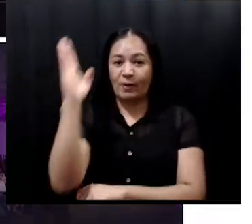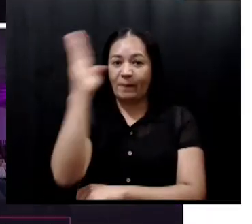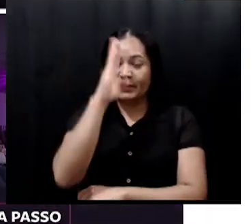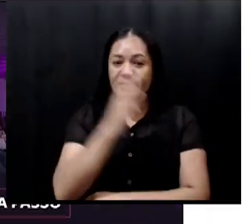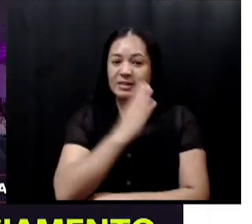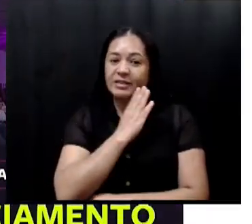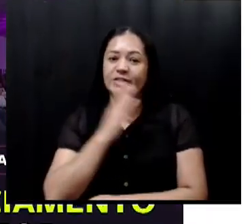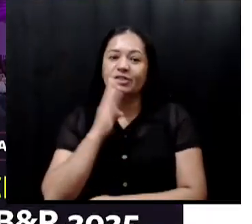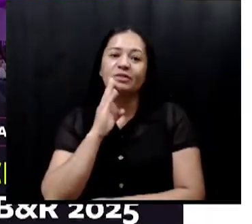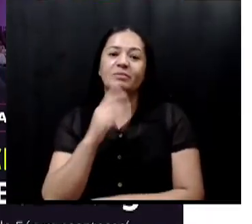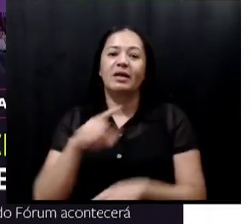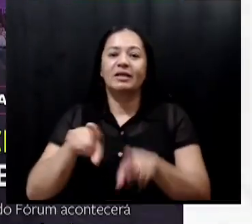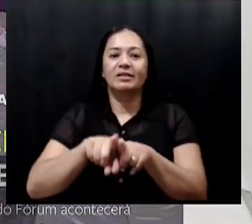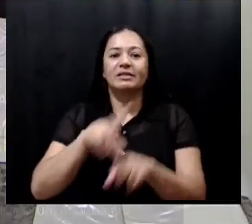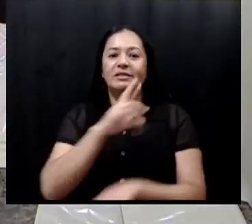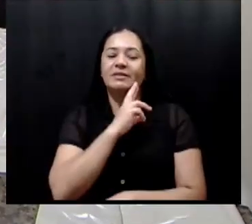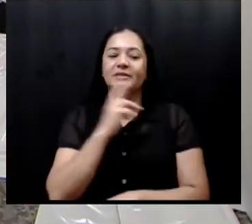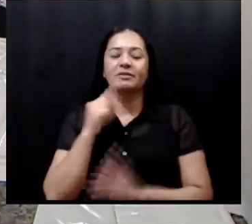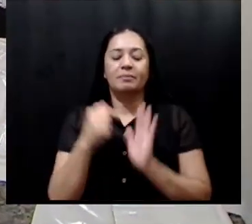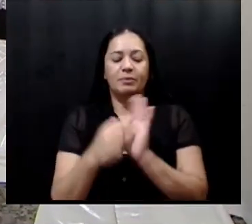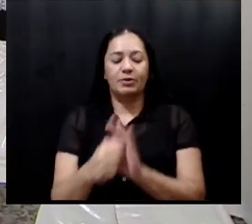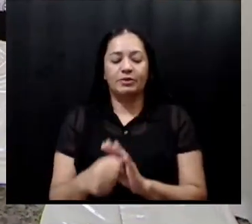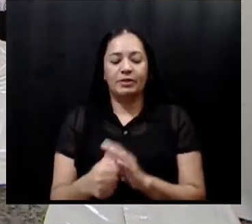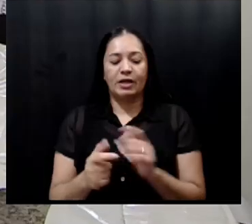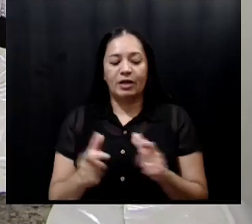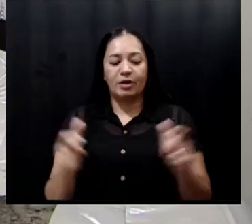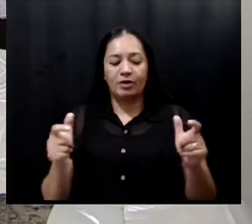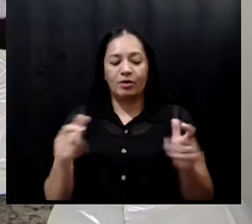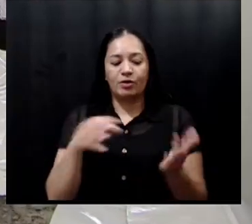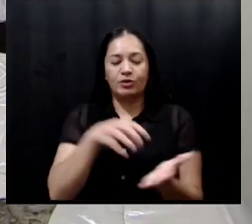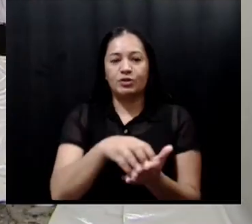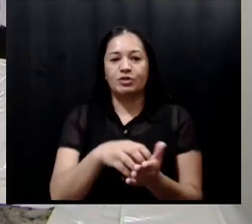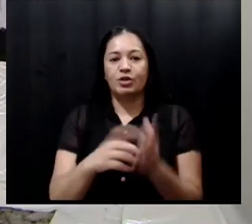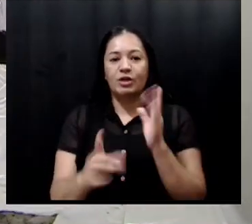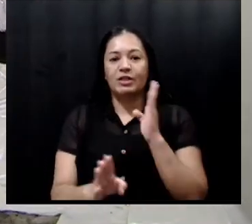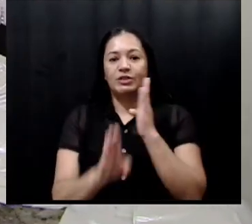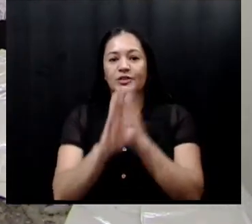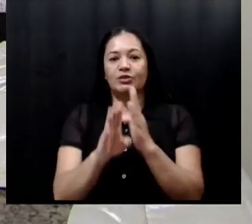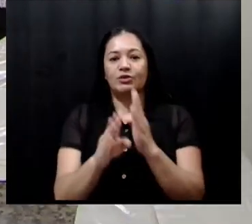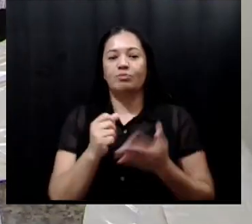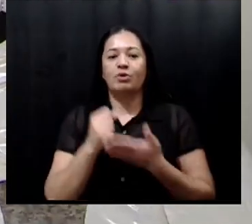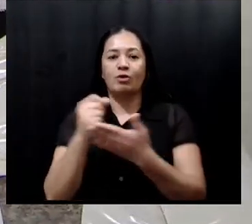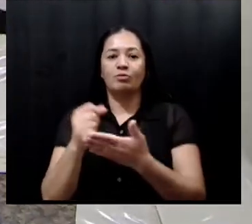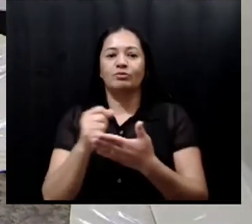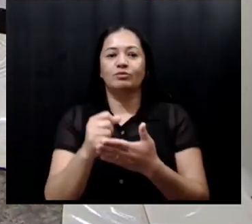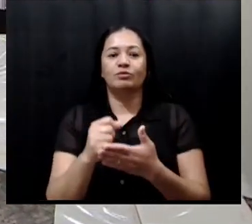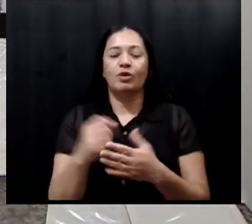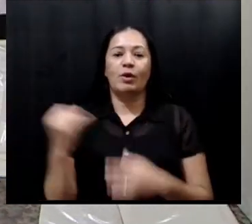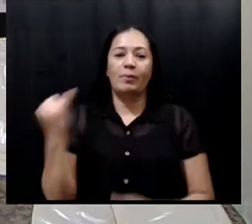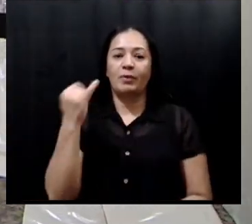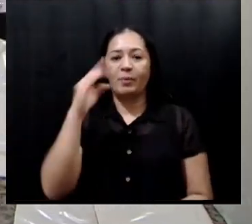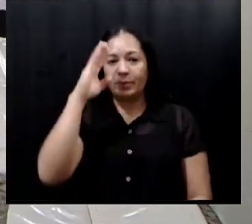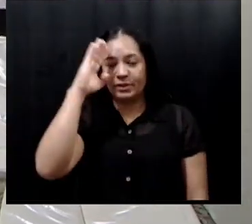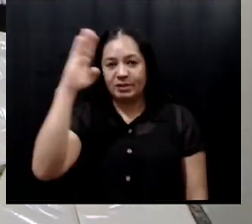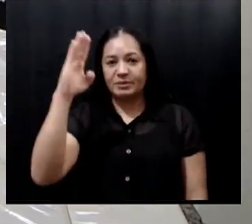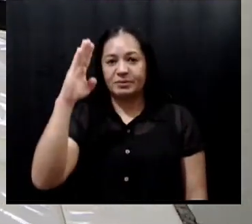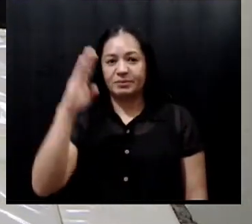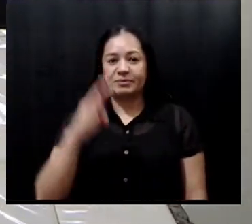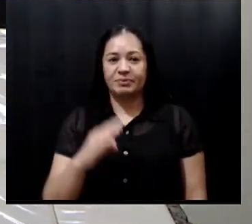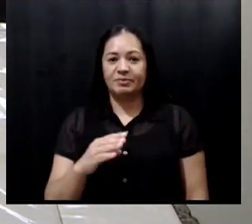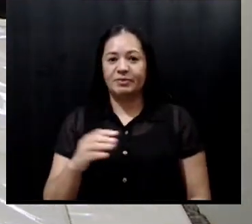um otimismo do setor, que descobriu no delivery um importante nicho, principalmente após a pandemia